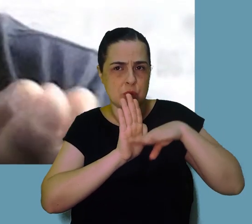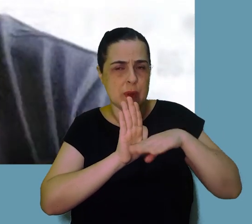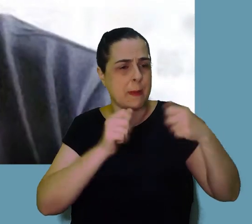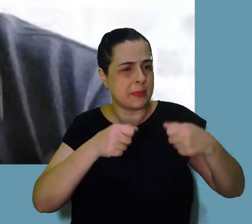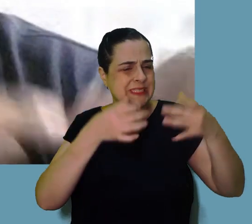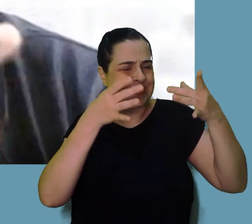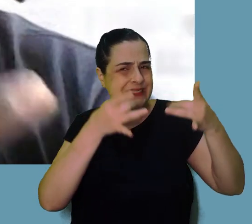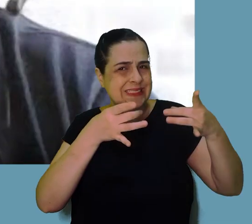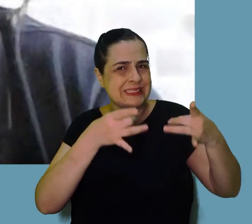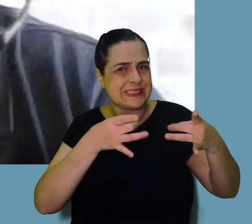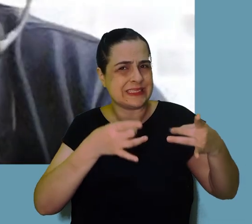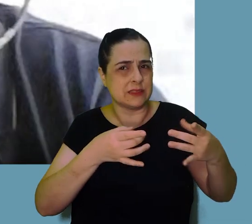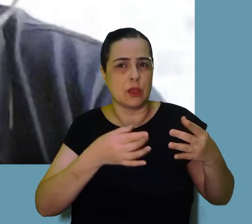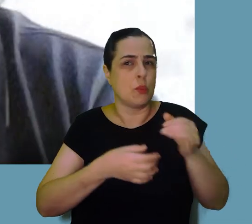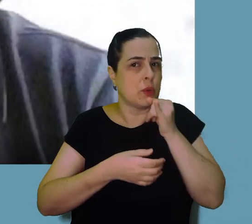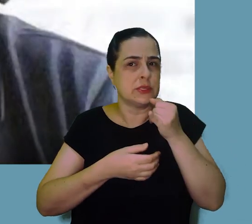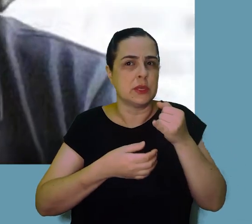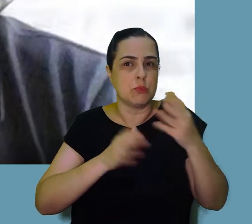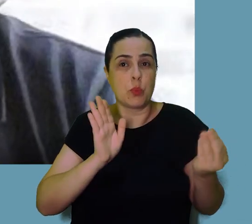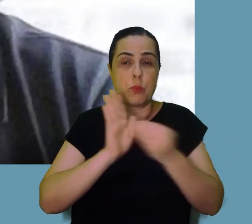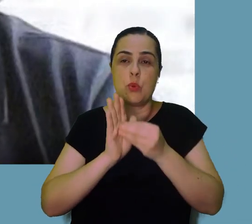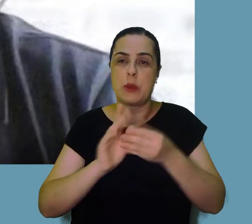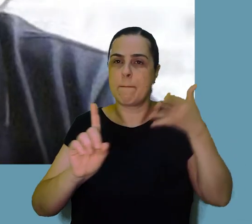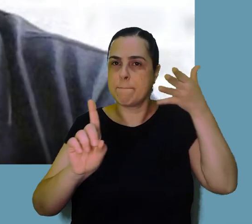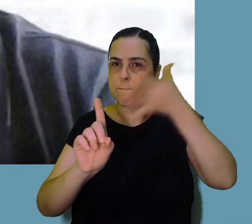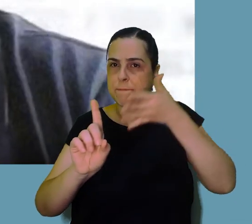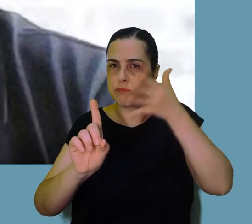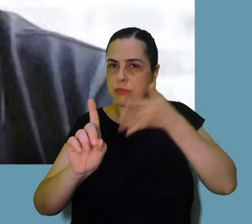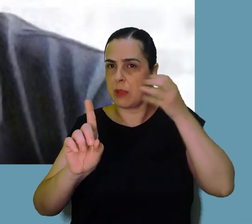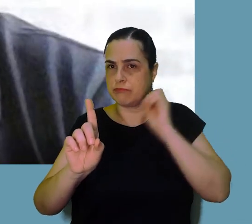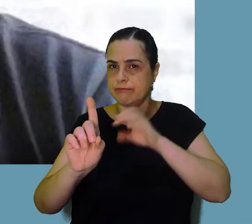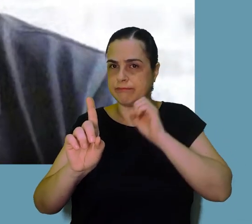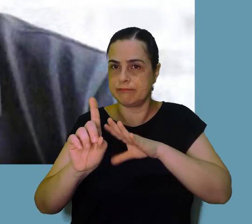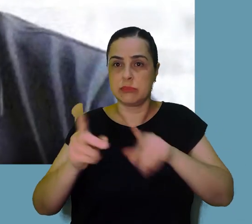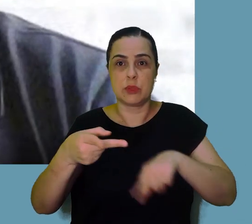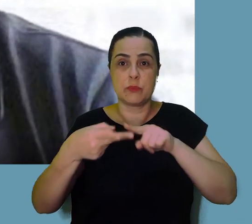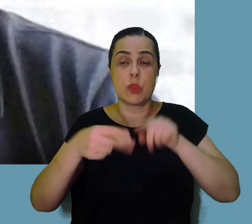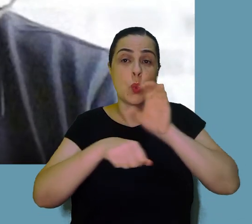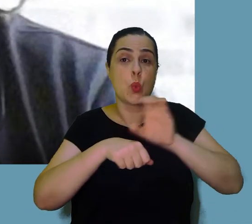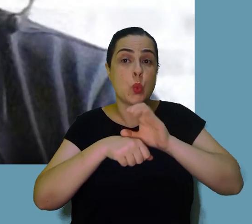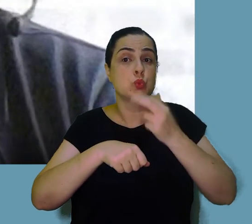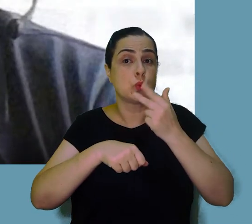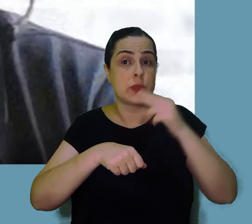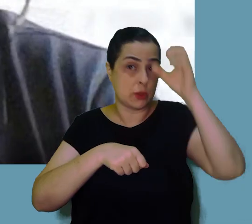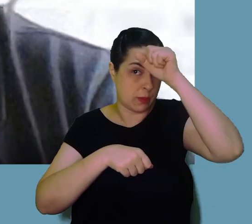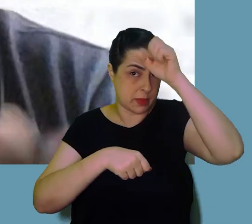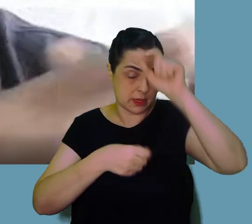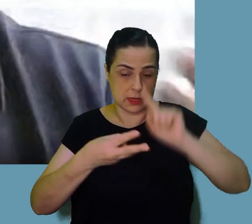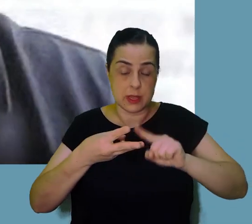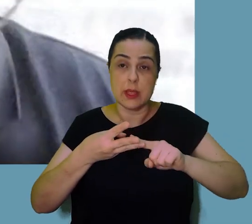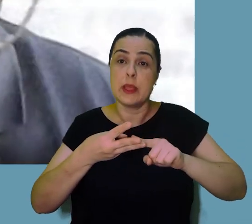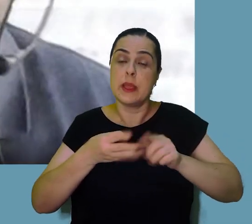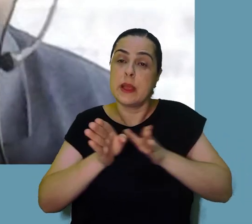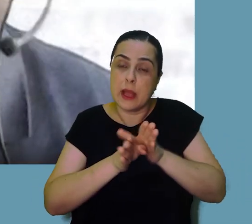ponto de vista de incluir mentoria, de incluir curso de idioma, de garantir orientação de carreira